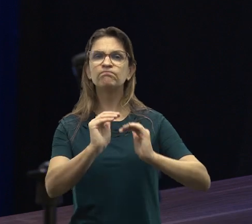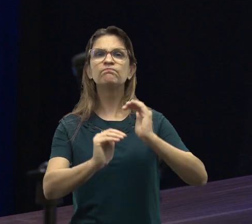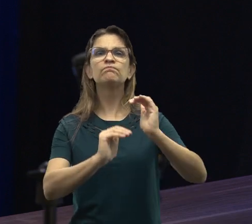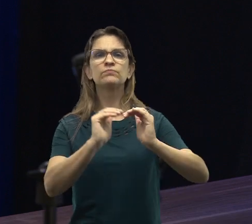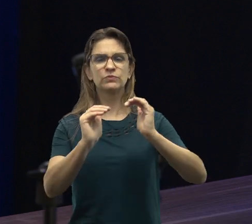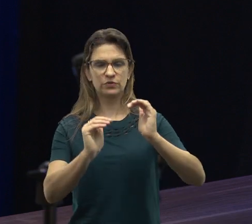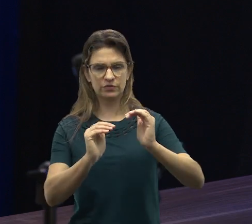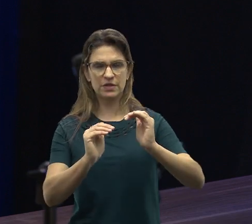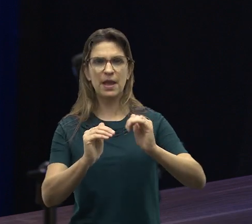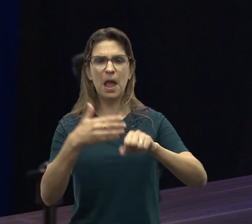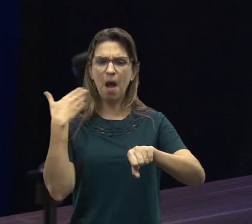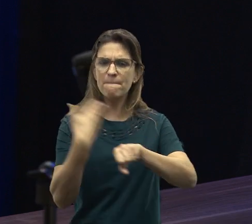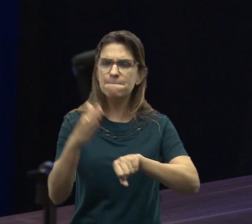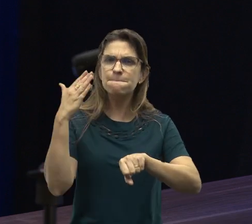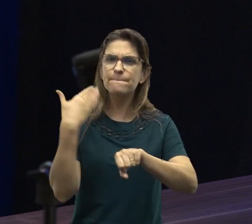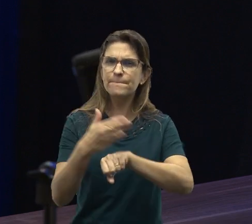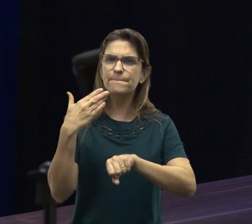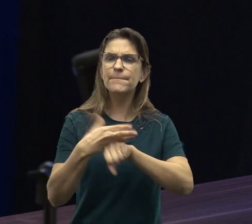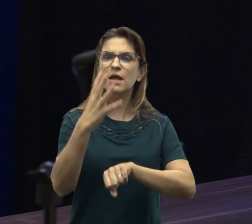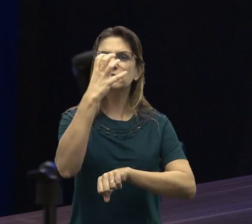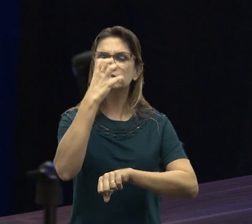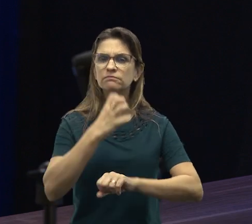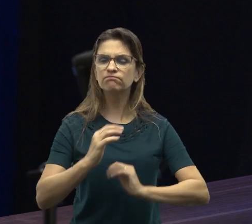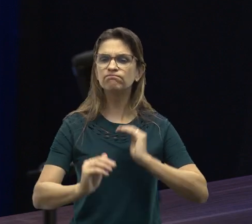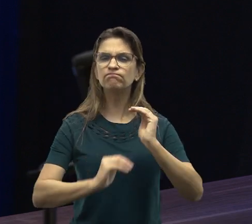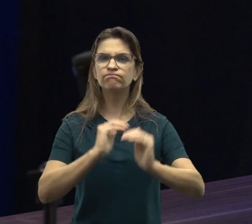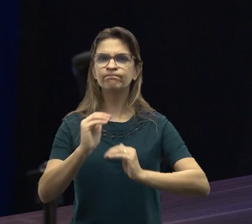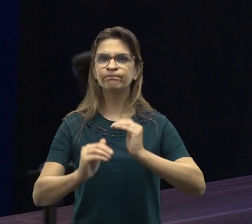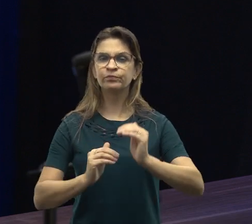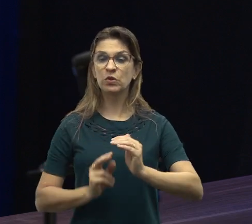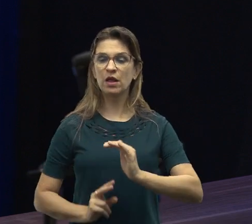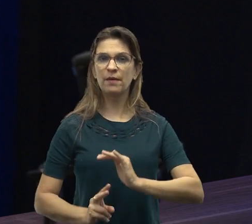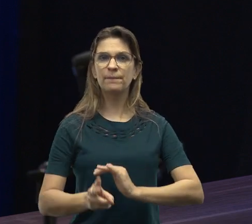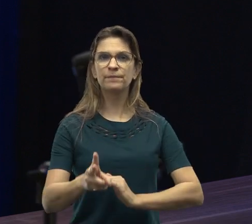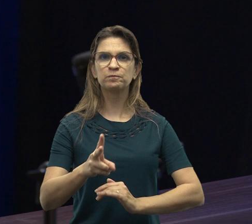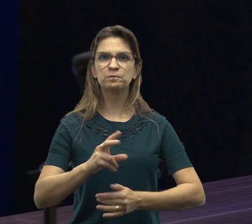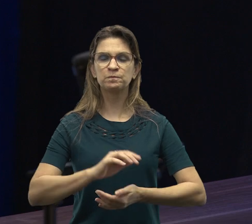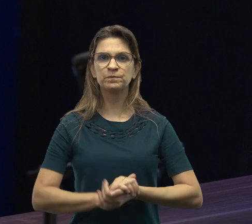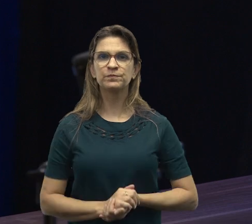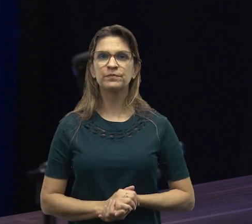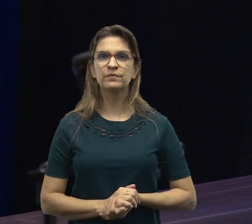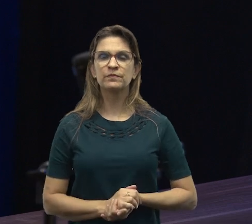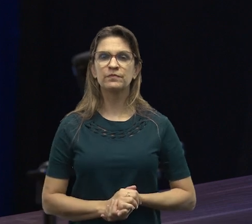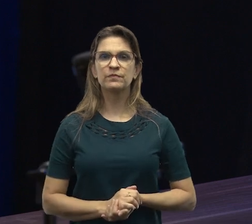atuante na quebra desse ciclo. Na legislatura passada,